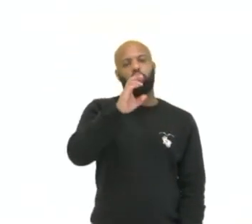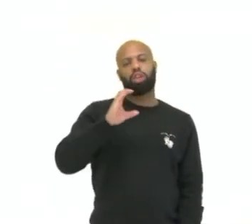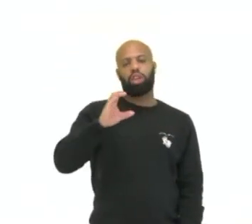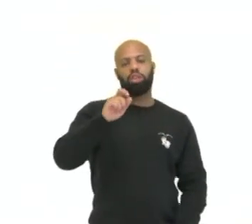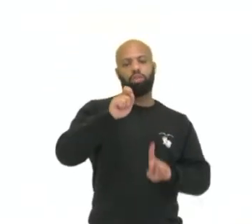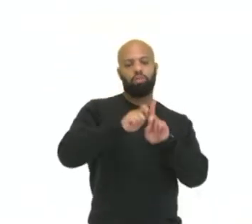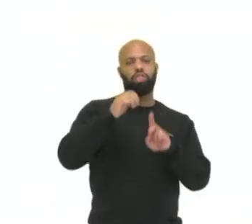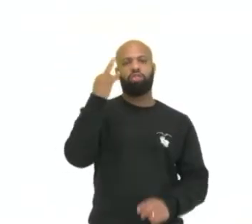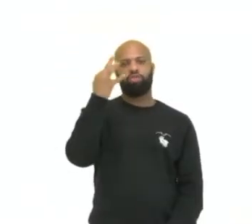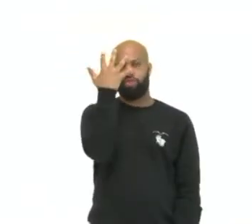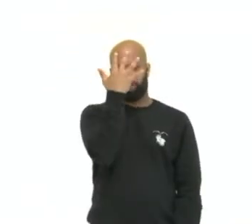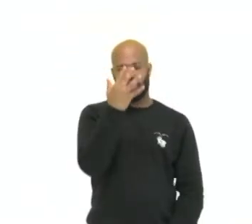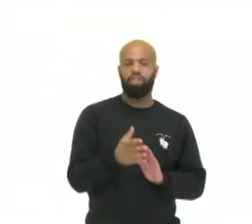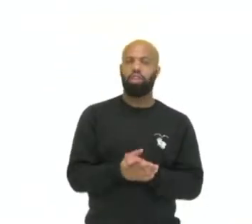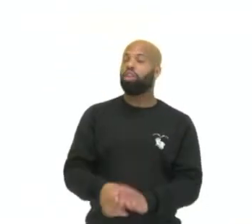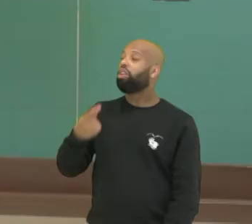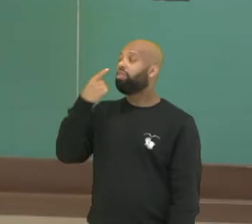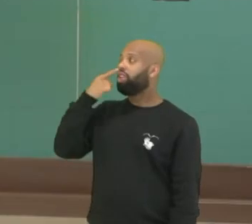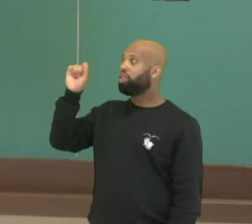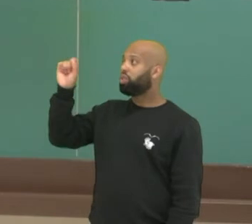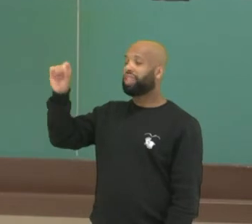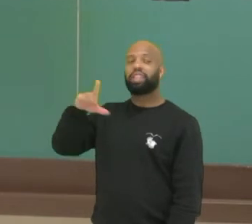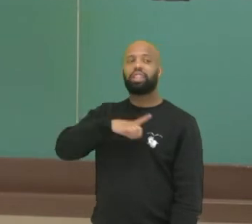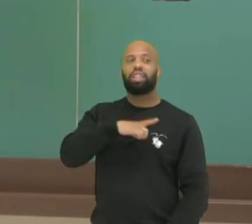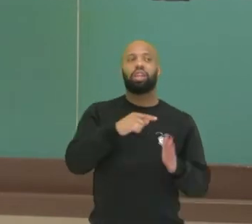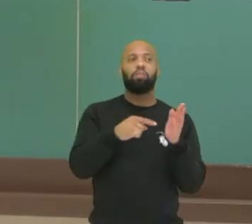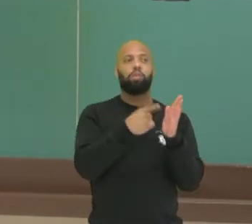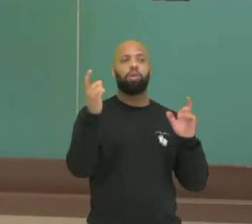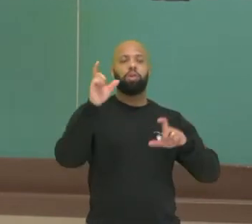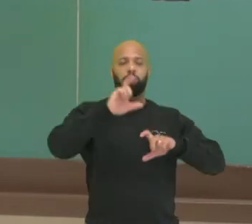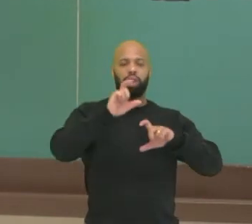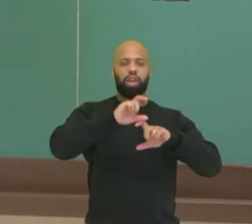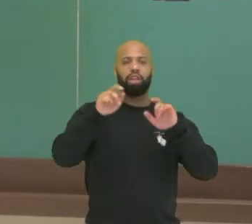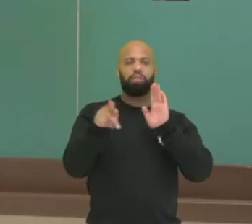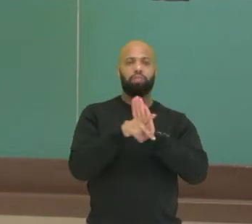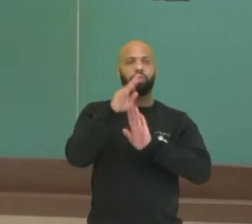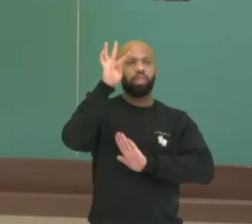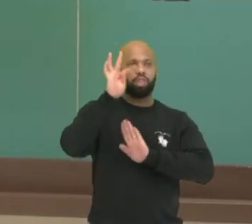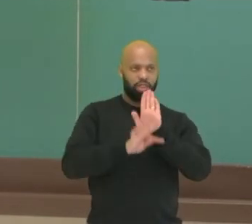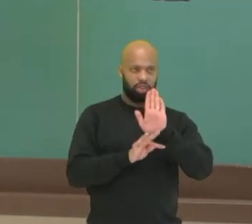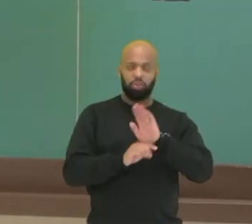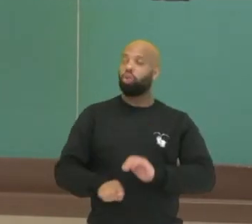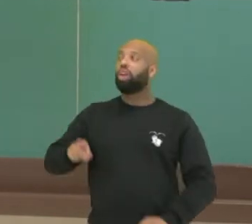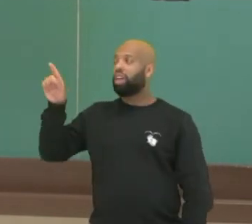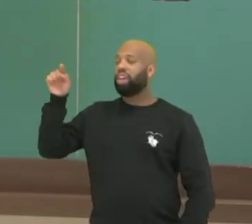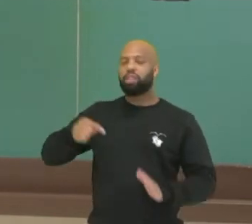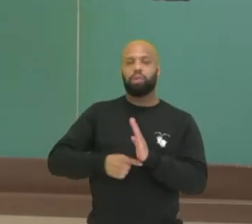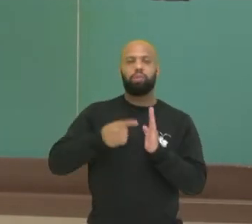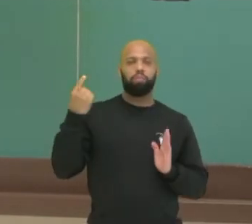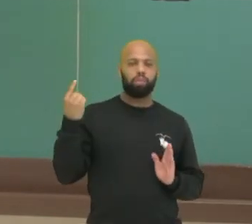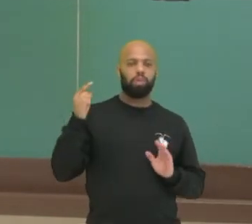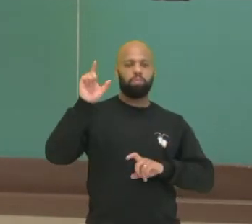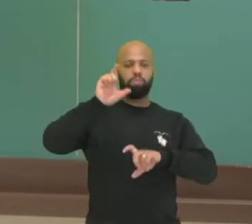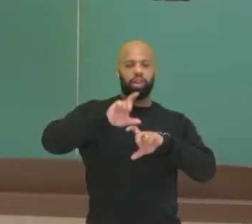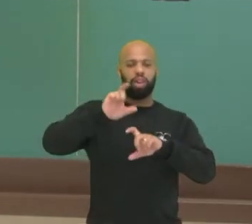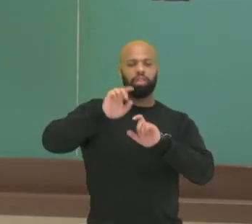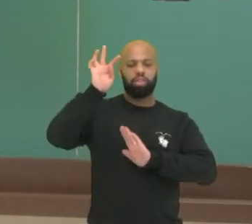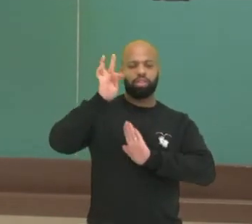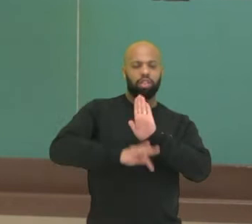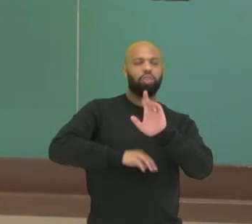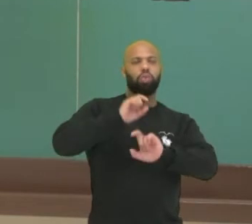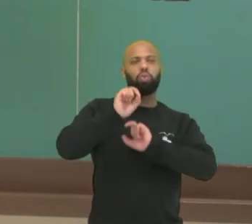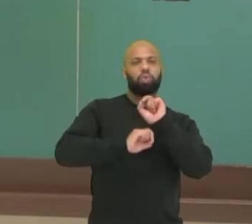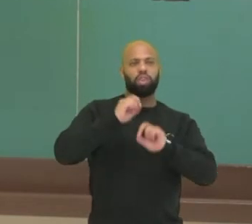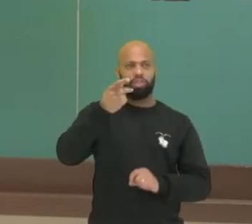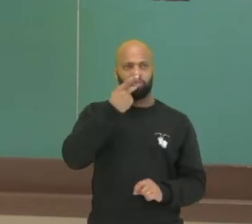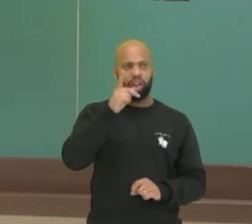fevereiro. Então vejam que aqui nós temos o primeiro parágrafo do texto, né? E esse primeiro parágrafo do texto, geralmente ele